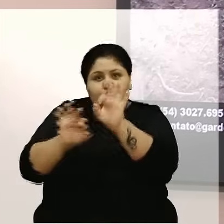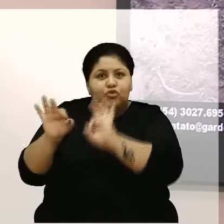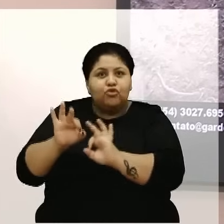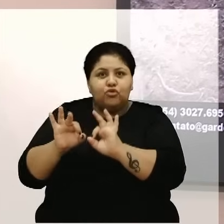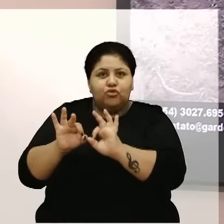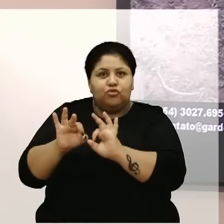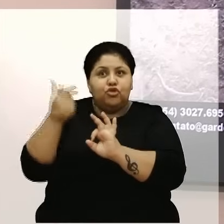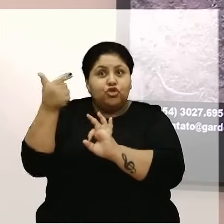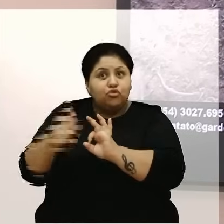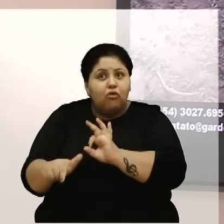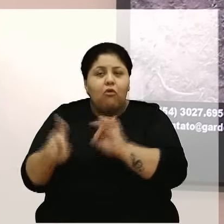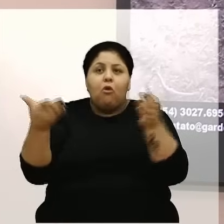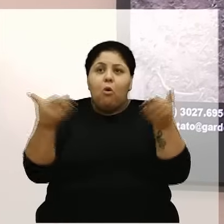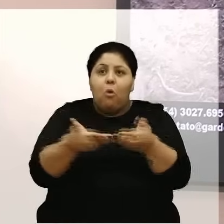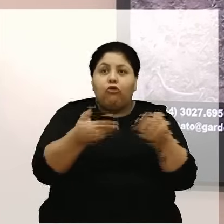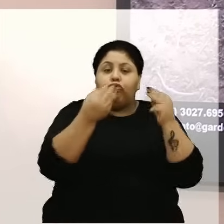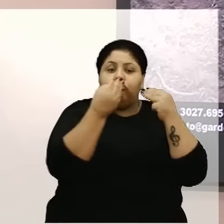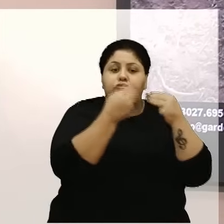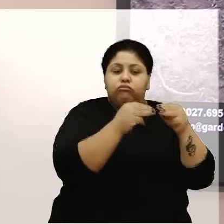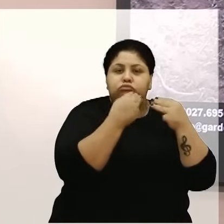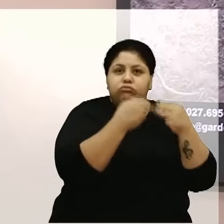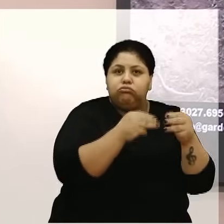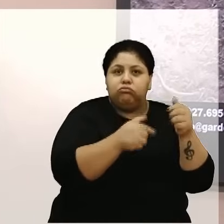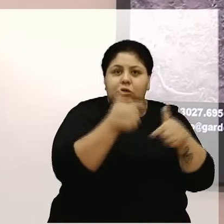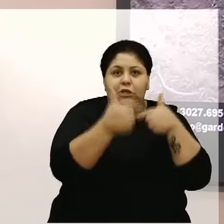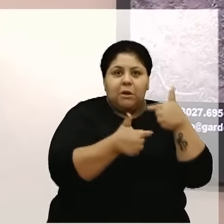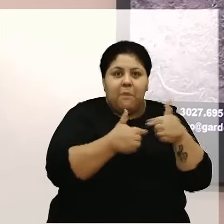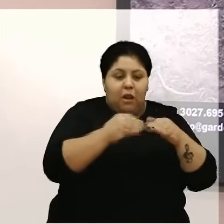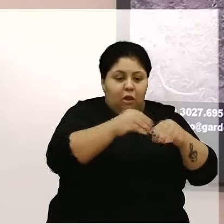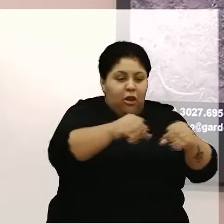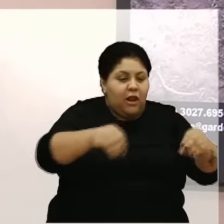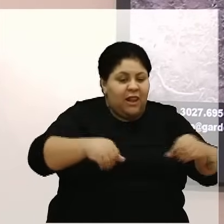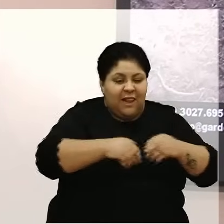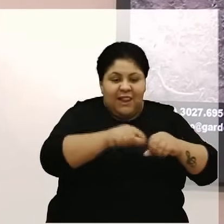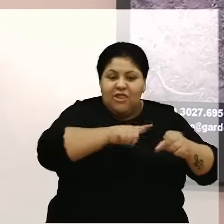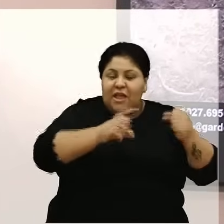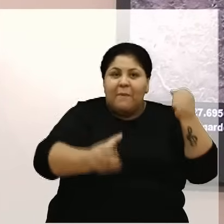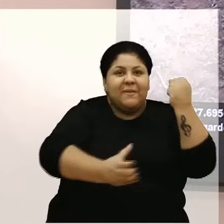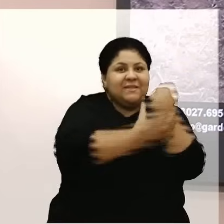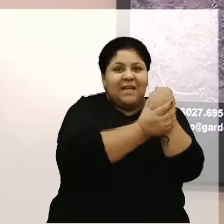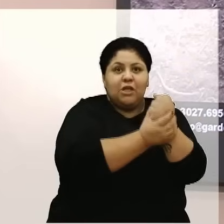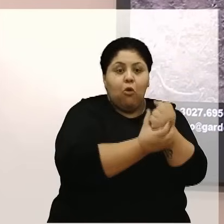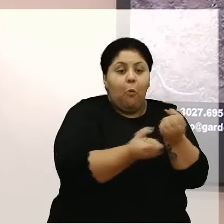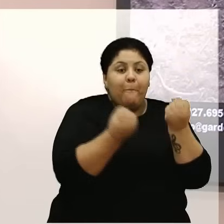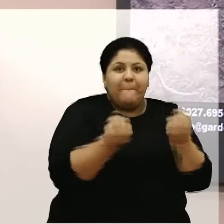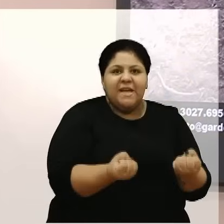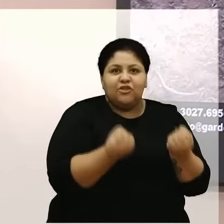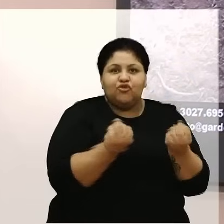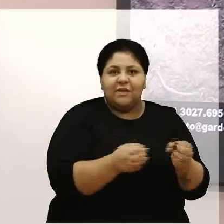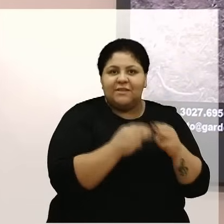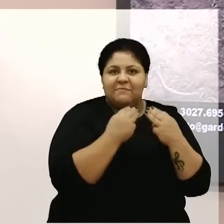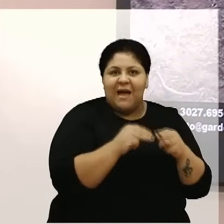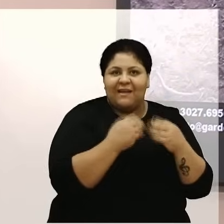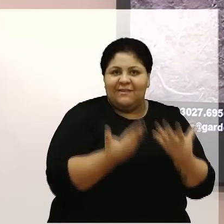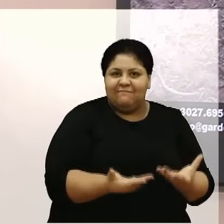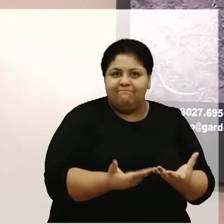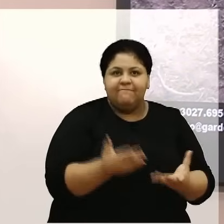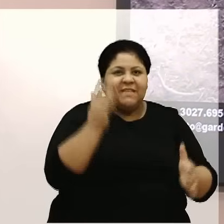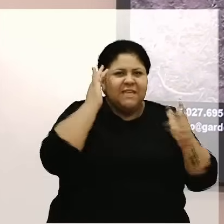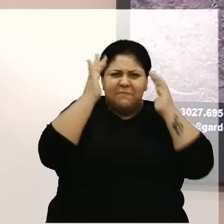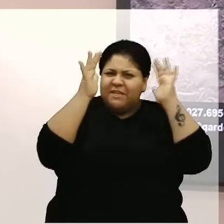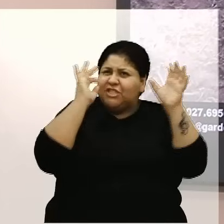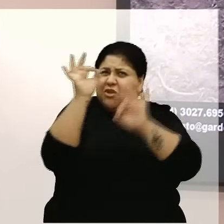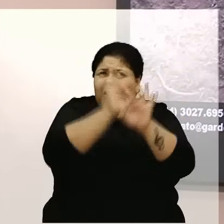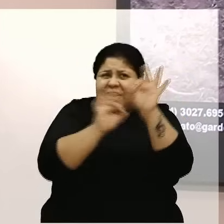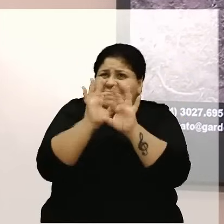Hoje, as máquinas trabalham num solo que não tem capacidade nem para aguentar o peso delas. Então vocês imaginem tentar reconfigurar qualquer